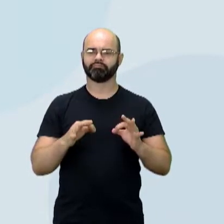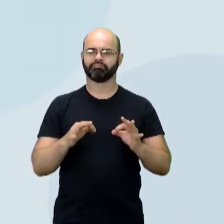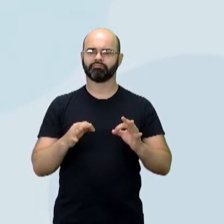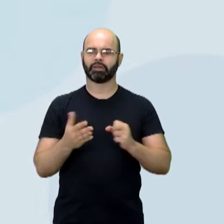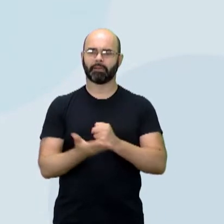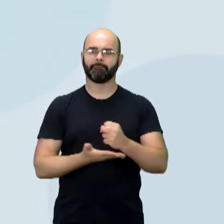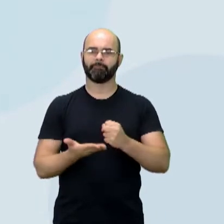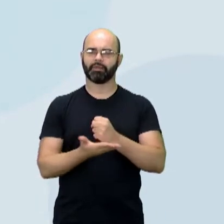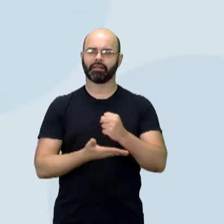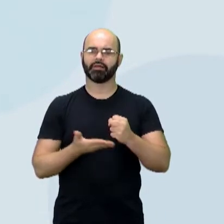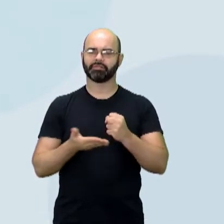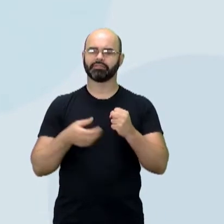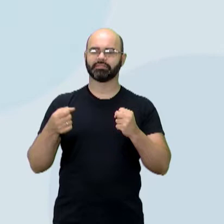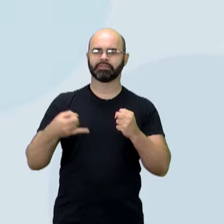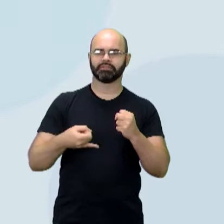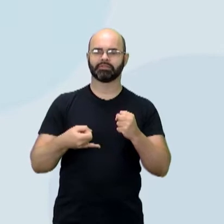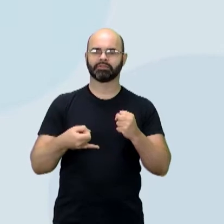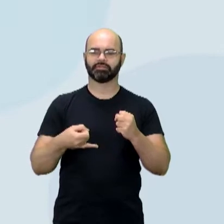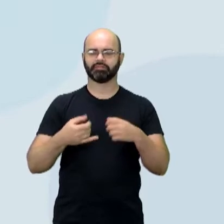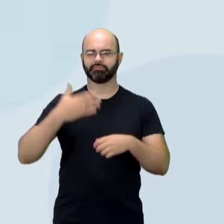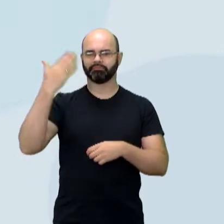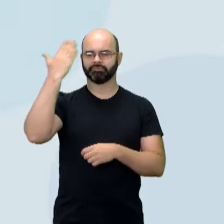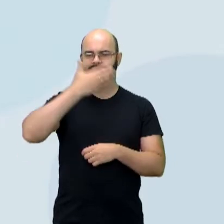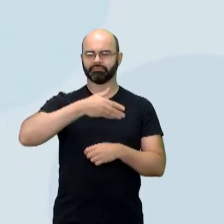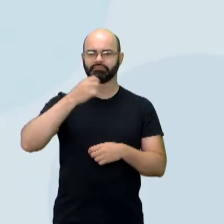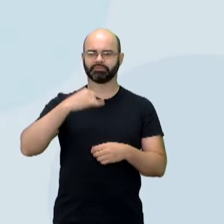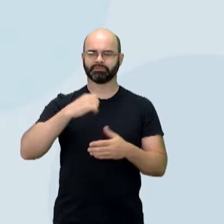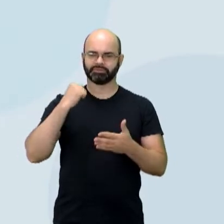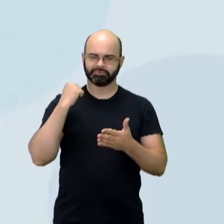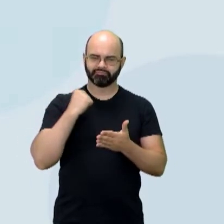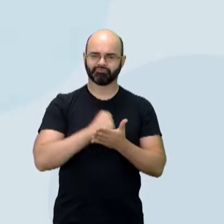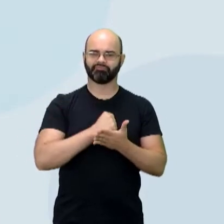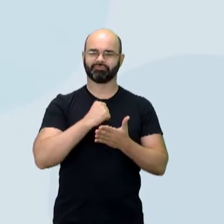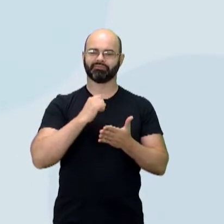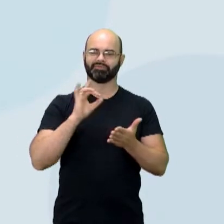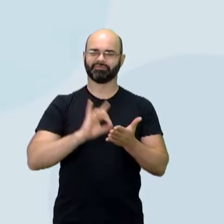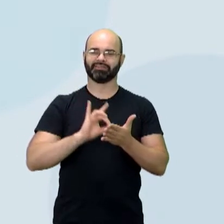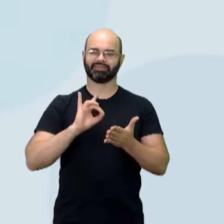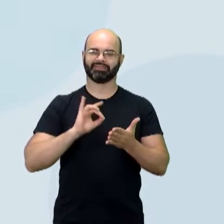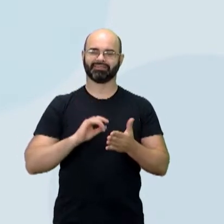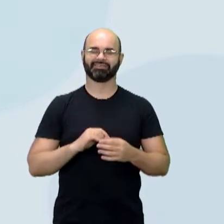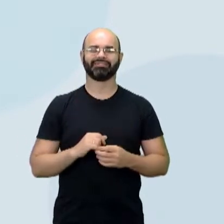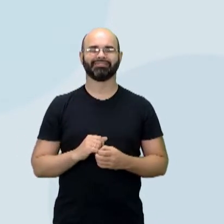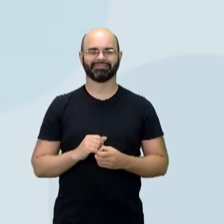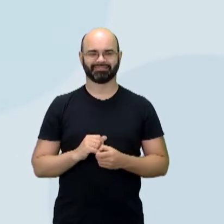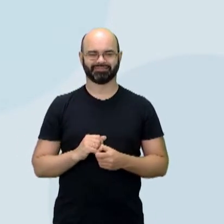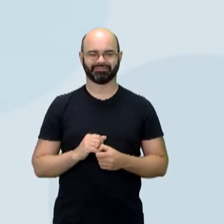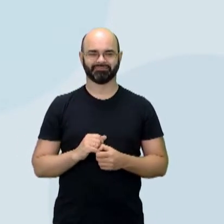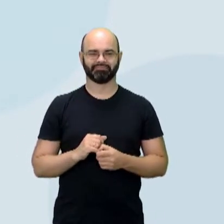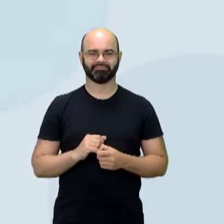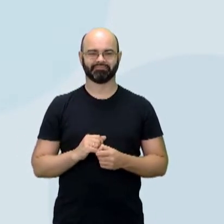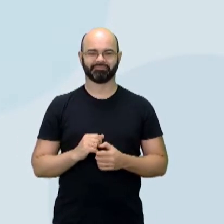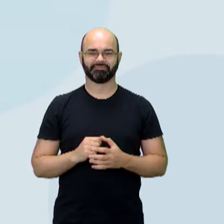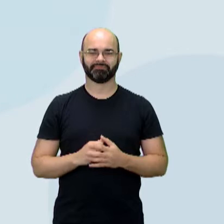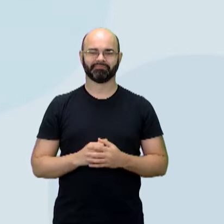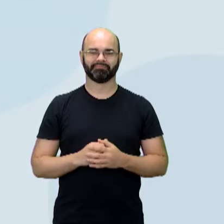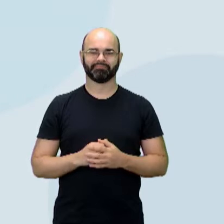confirmação que está confirmado, assinado e carimbado. Então, vamos ver o que acontece lá. Vamos voltar.